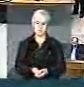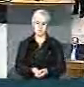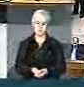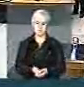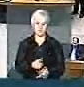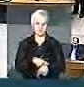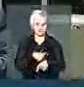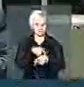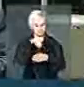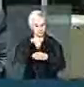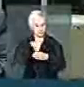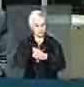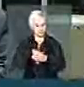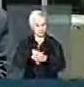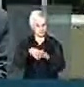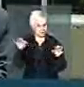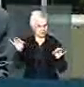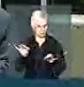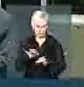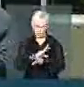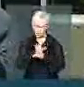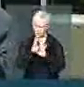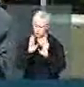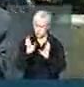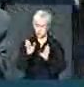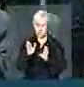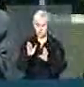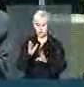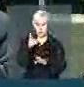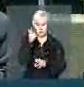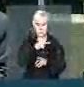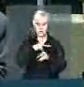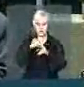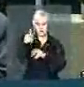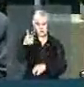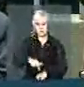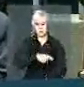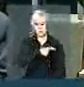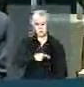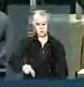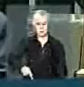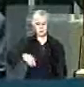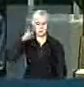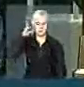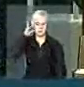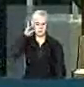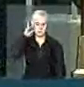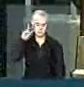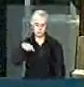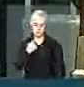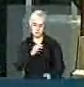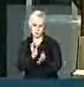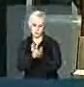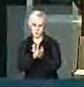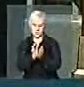Passada o processo eleitoral, foi a reeleição da presidente Dilma Rousseff, nosso partido já